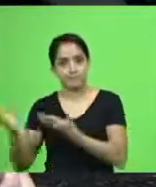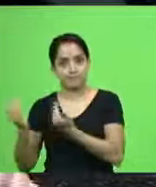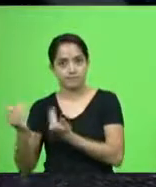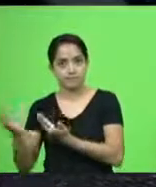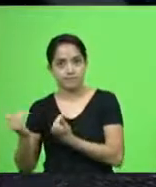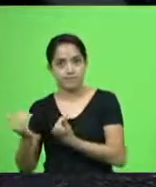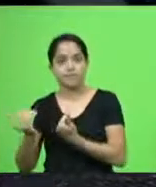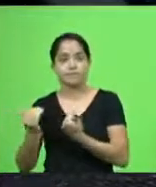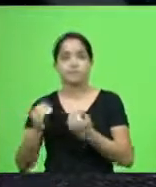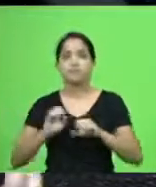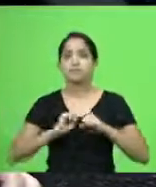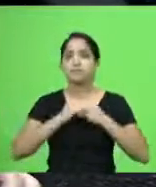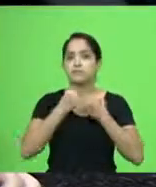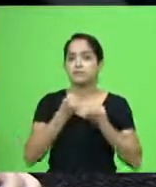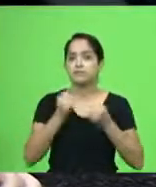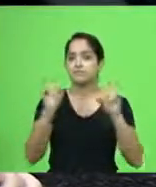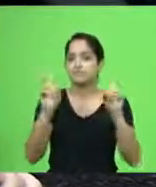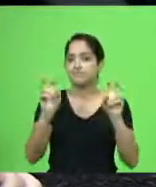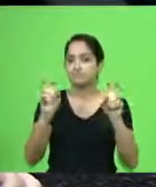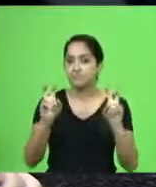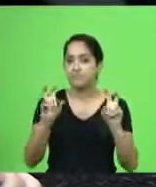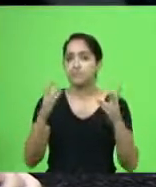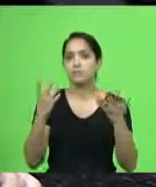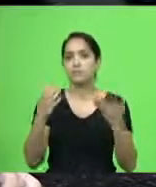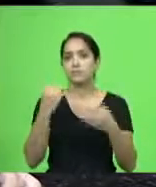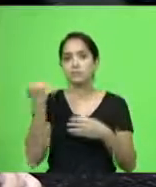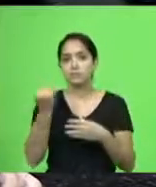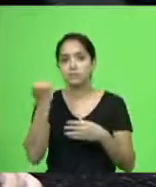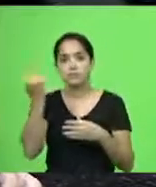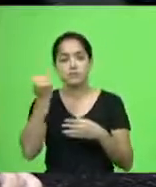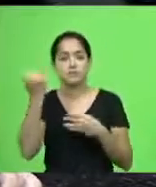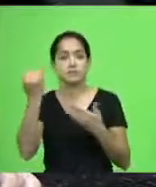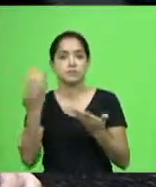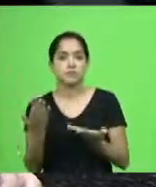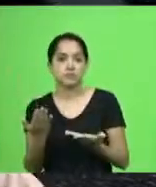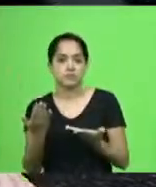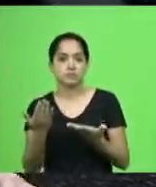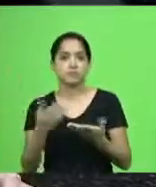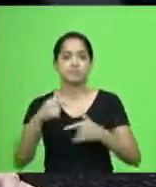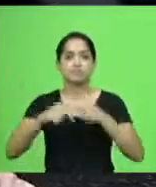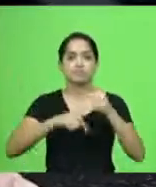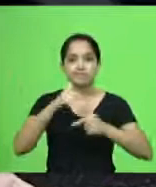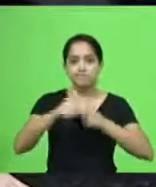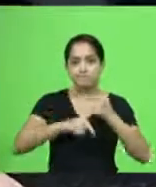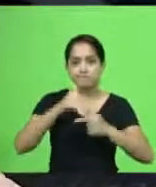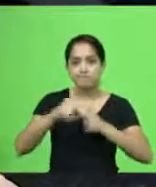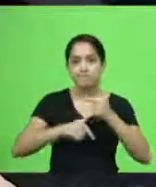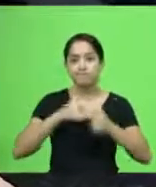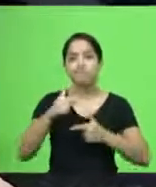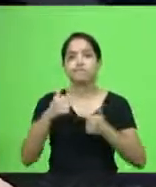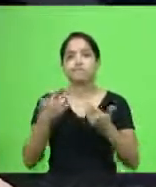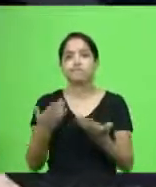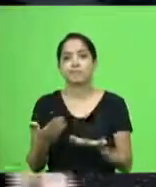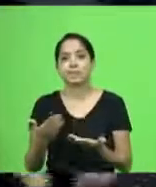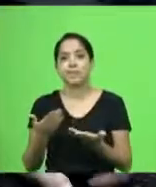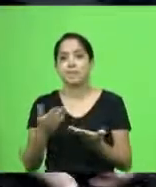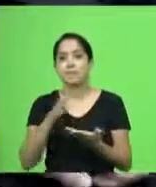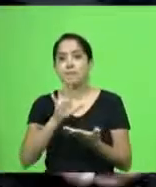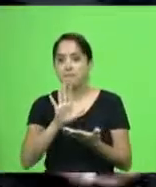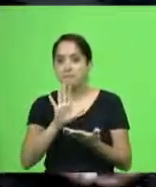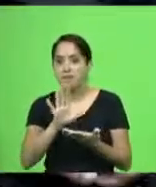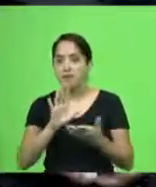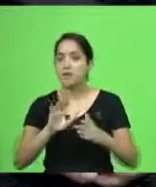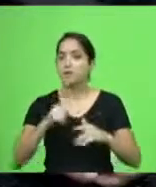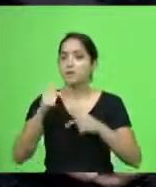pautas nobres, ontem ainda na comunidade de Campos Verdes, com toda a comunidade, trabalhando a questão da AGU Medeiros, mas vamos lutar